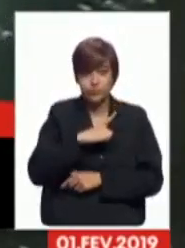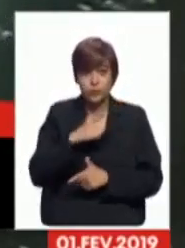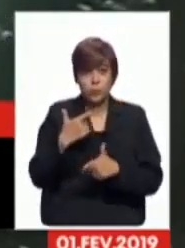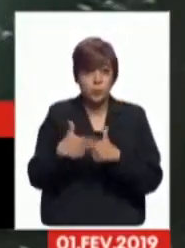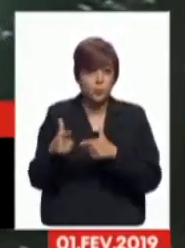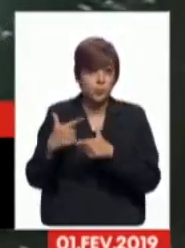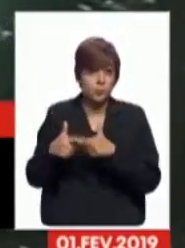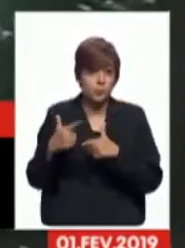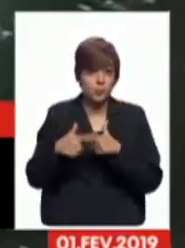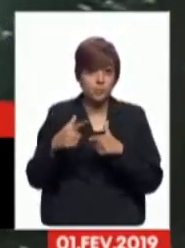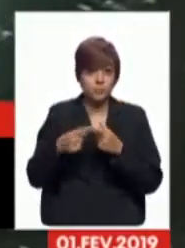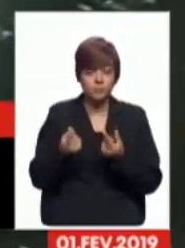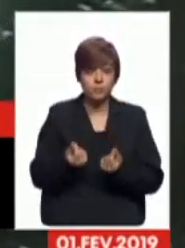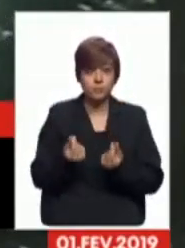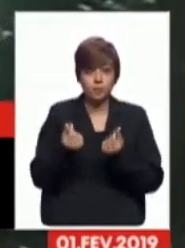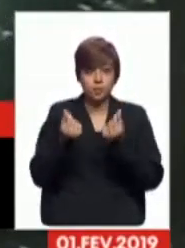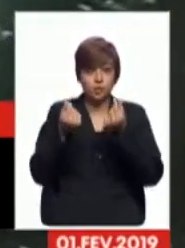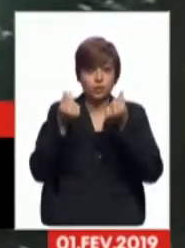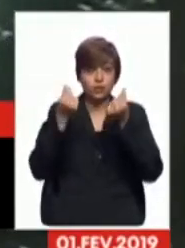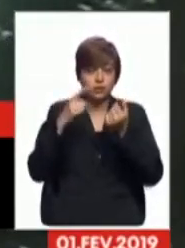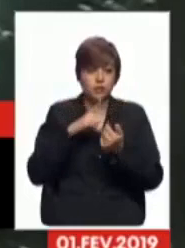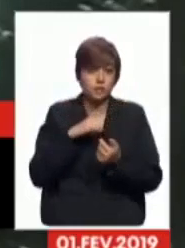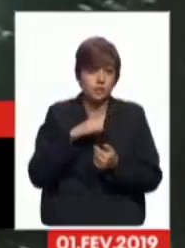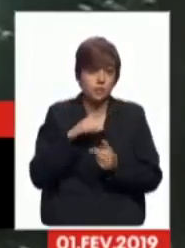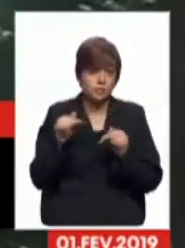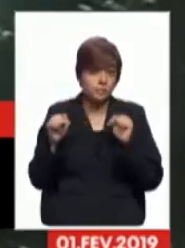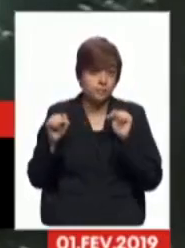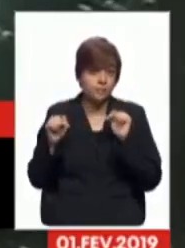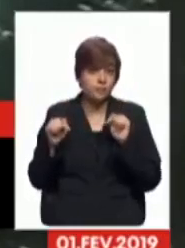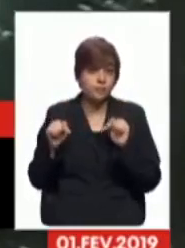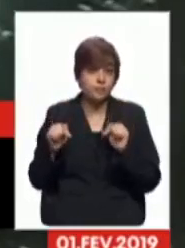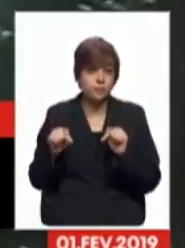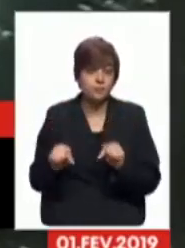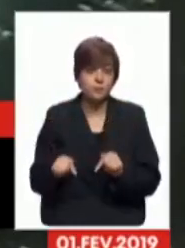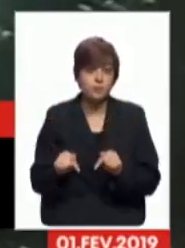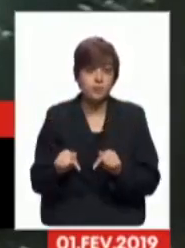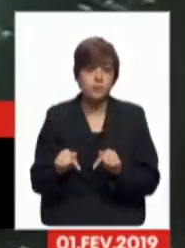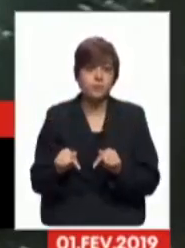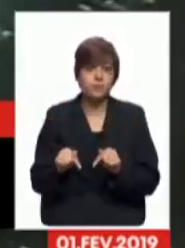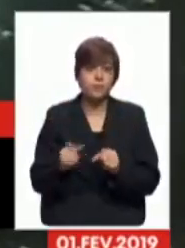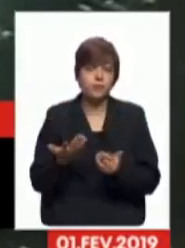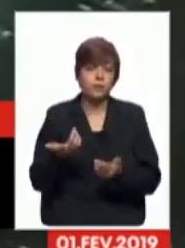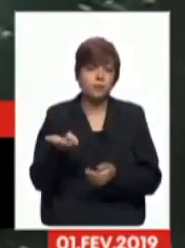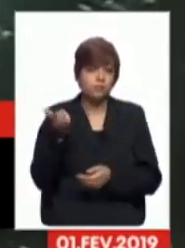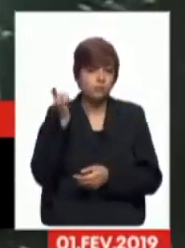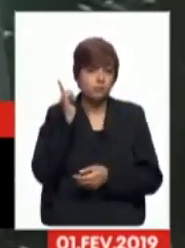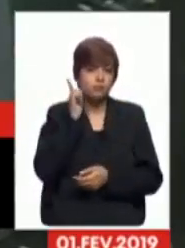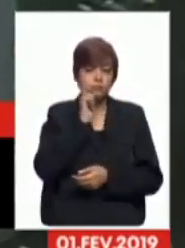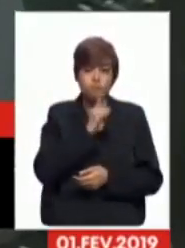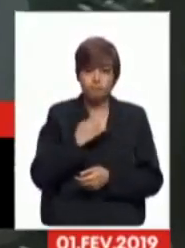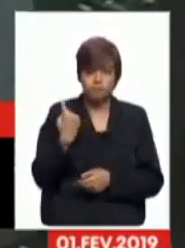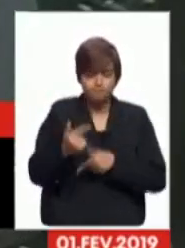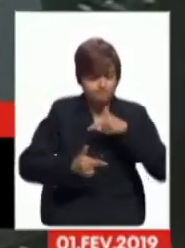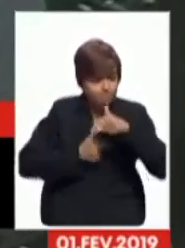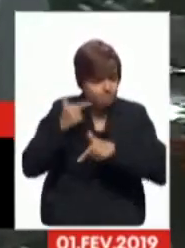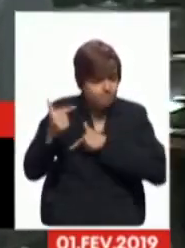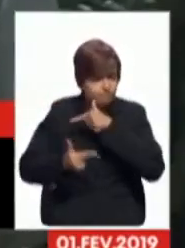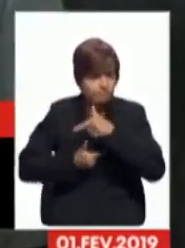afeta todos os demais serviços será enfrentada com muito trabalho